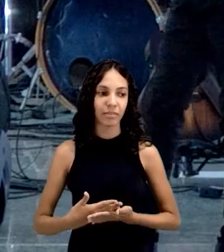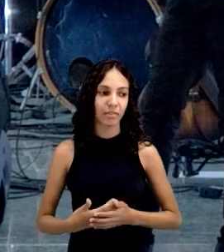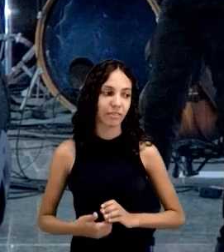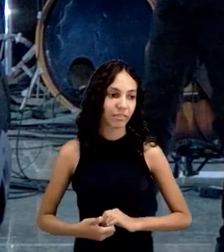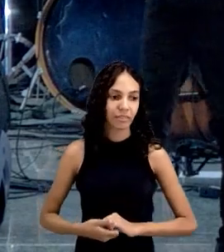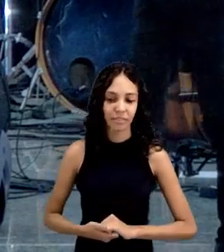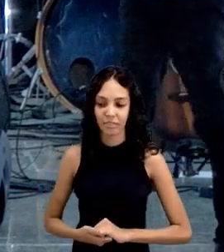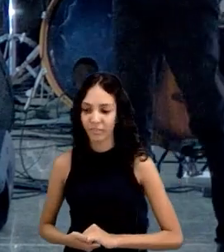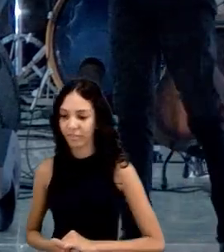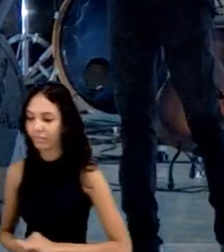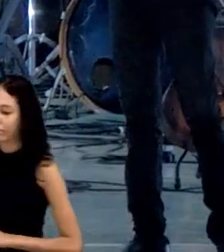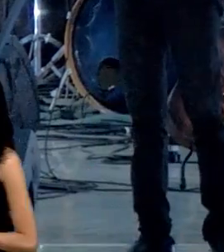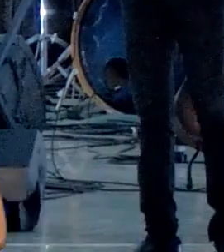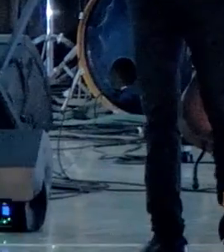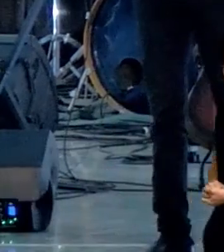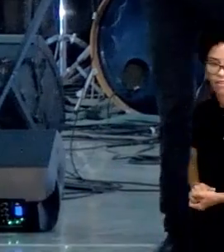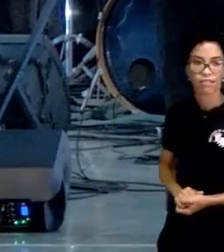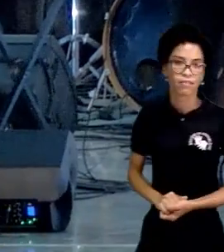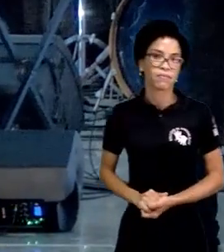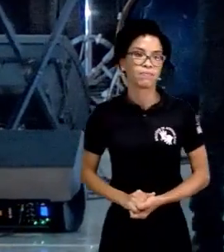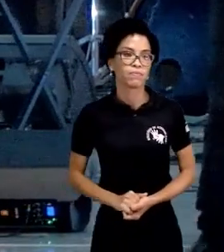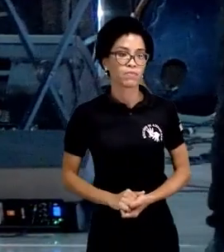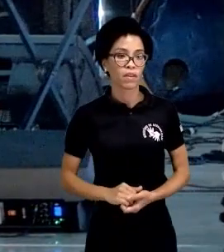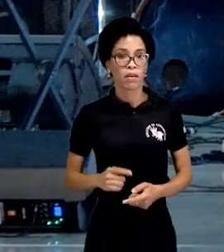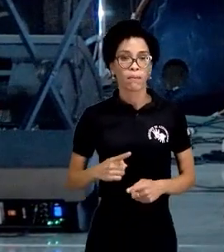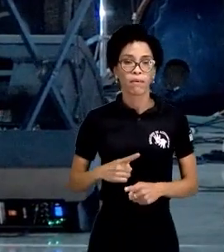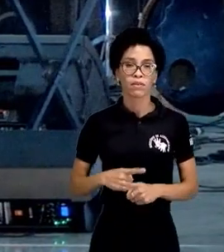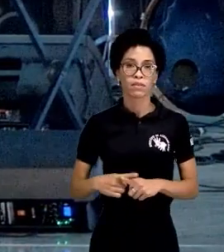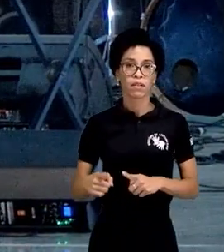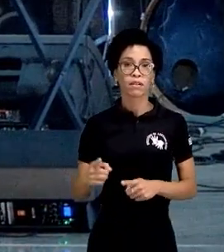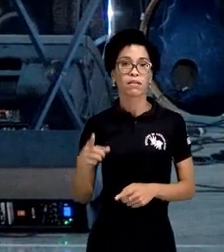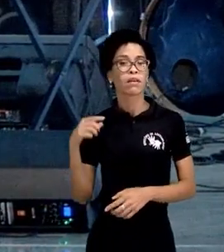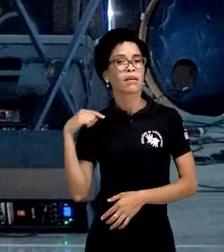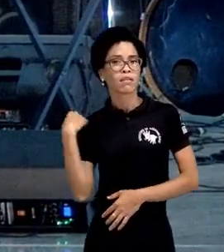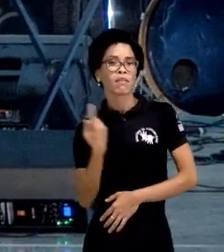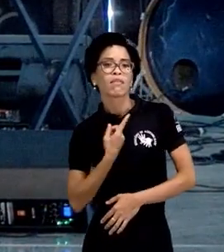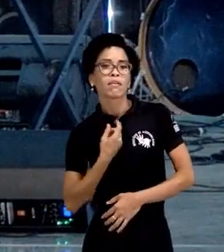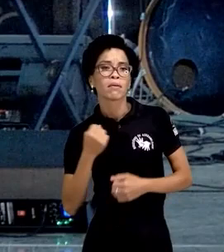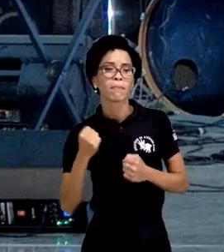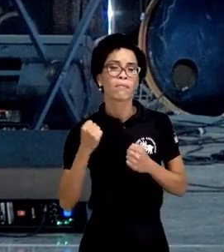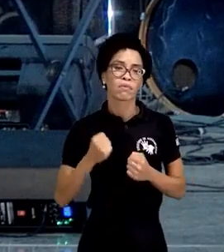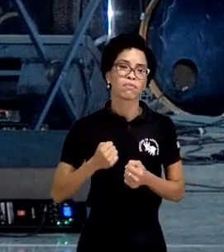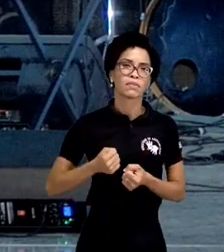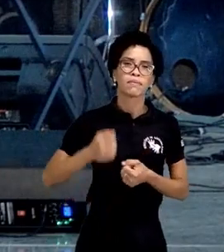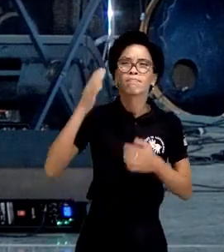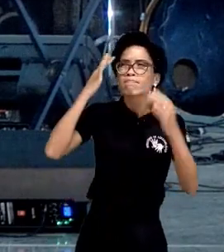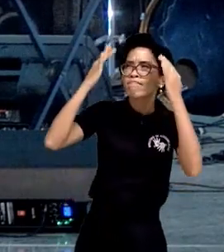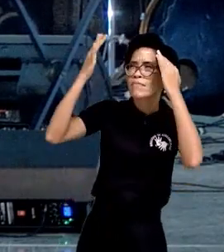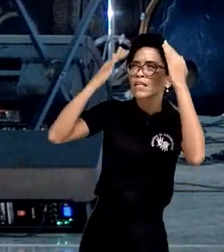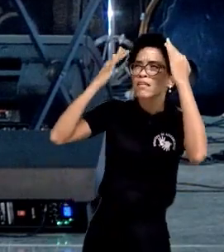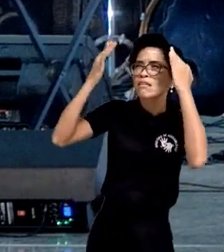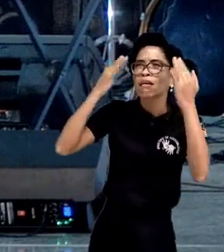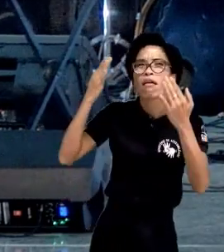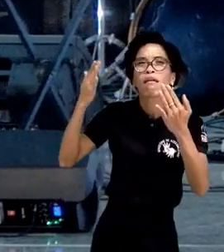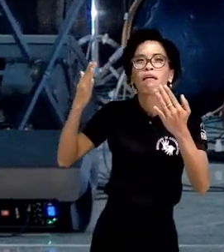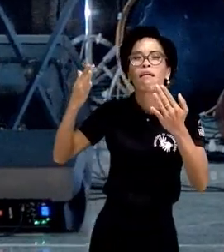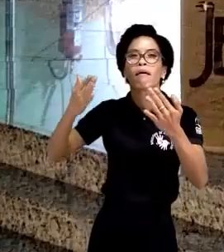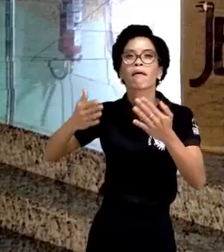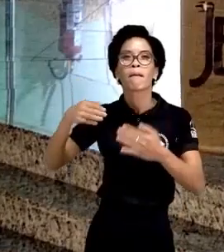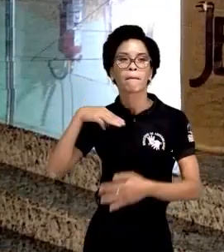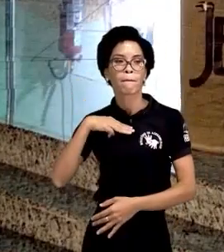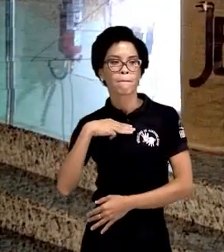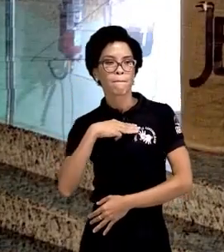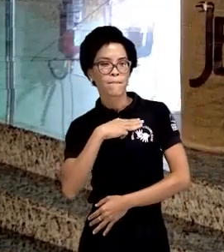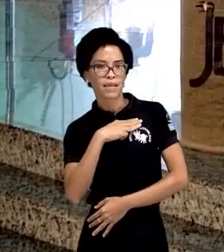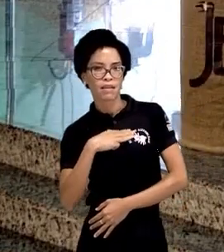falar sobre missão, para você pensar a missão na sua vida, tem alguns elementos que você não pode esquecer. Primeiro é que você precisa